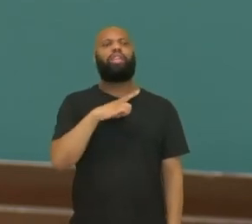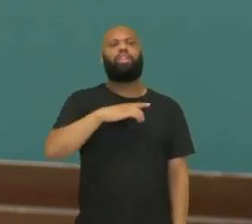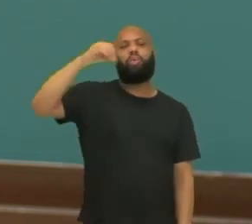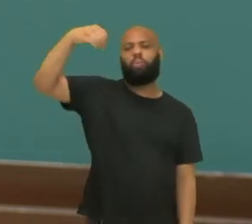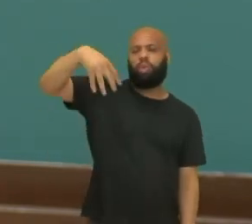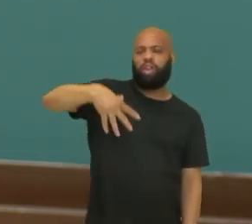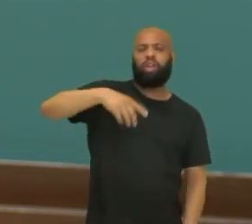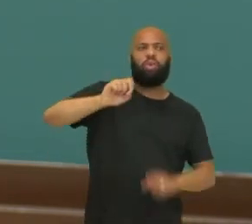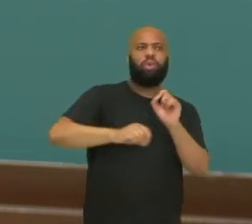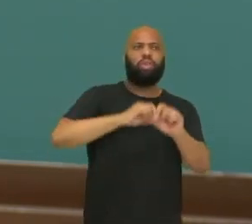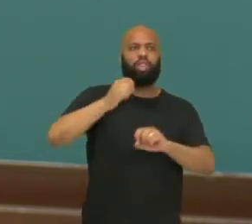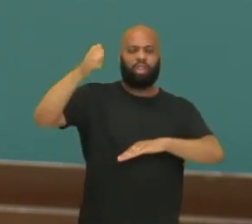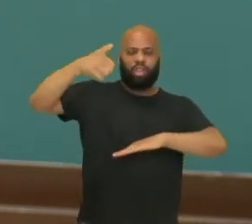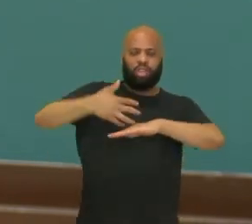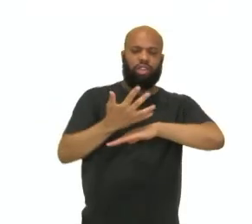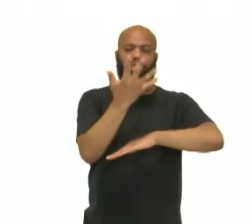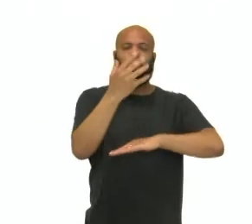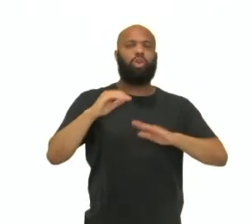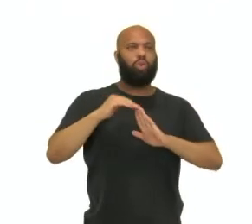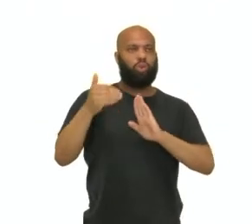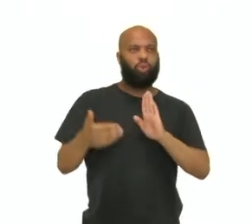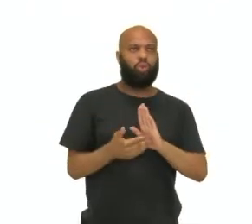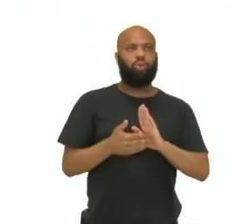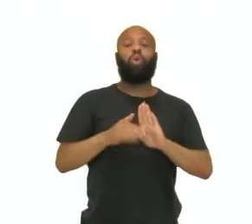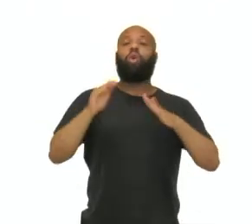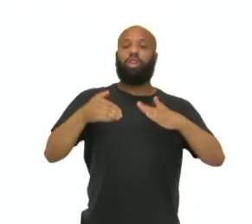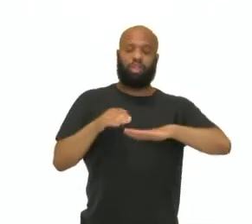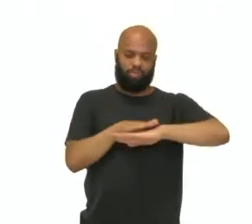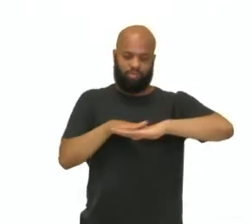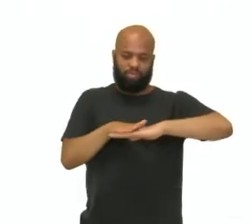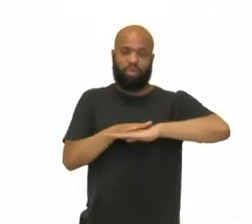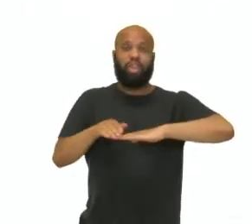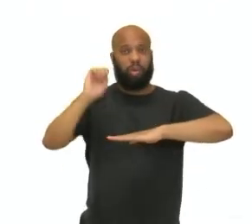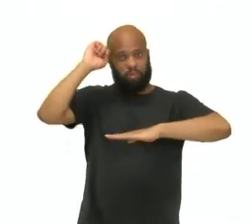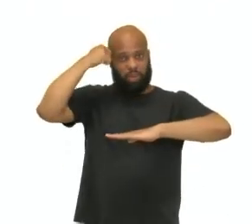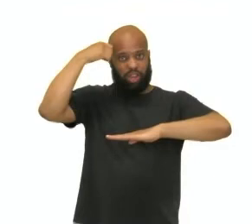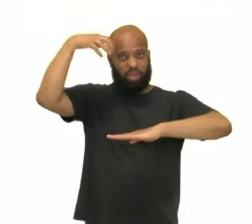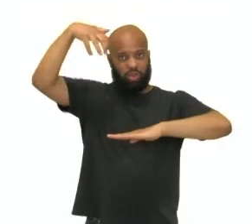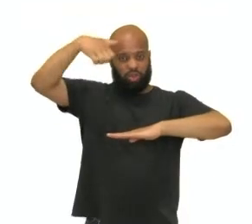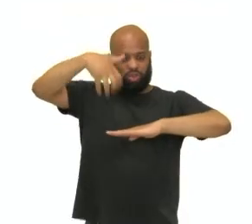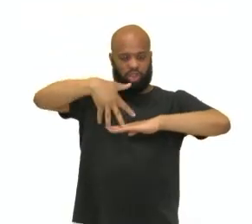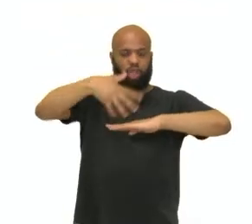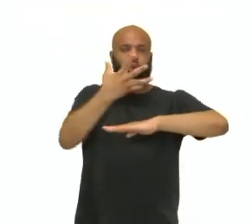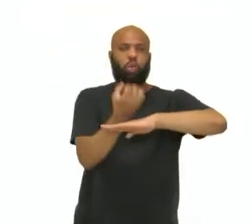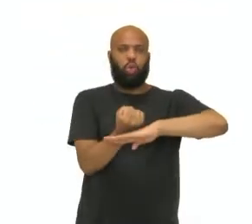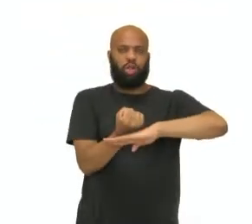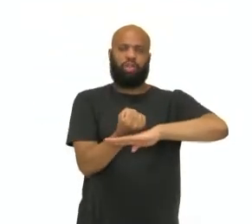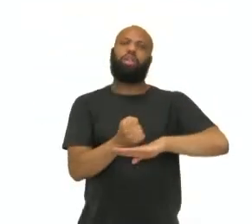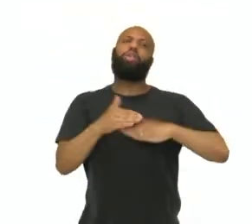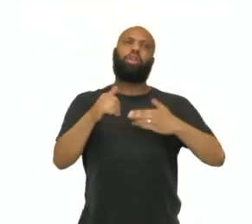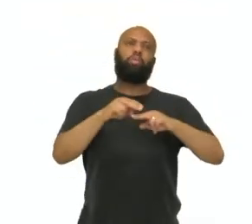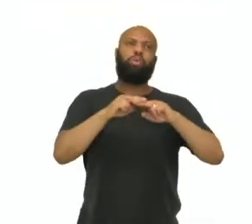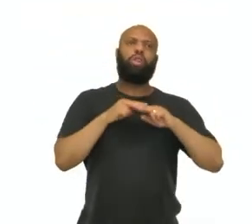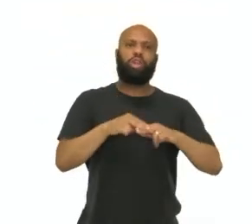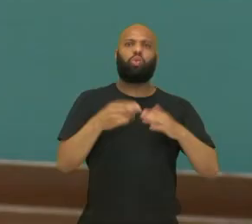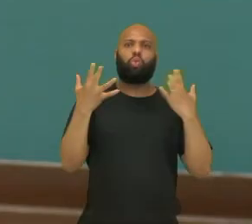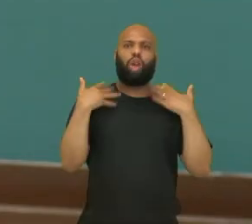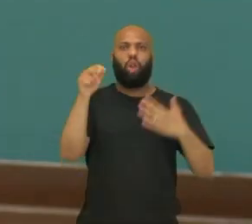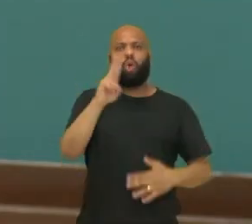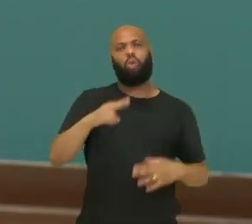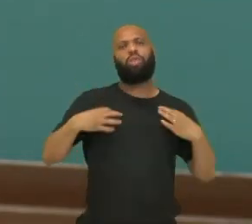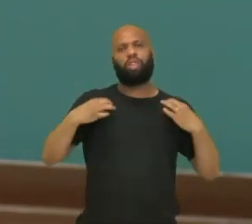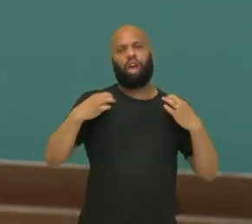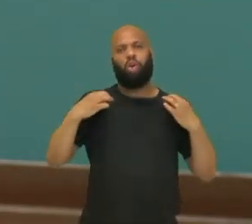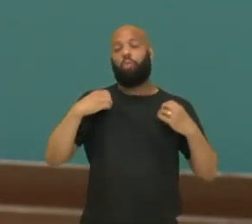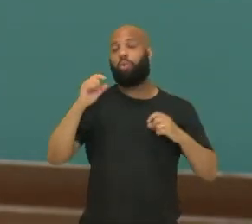branco reflete todas as cores, o preto absorve todas as cores. Isso nós já falamos bastante. Por isso que no verão a gente usa o branco, né? Que